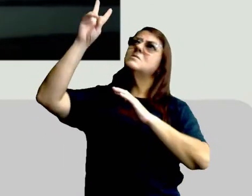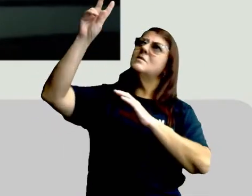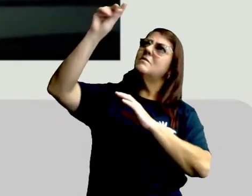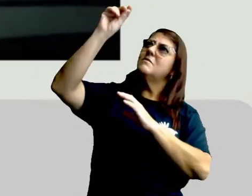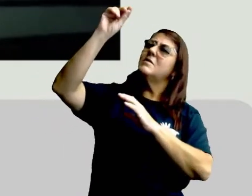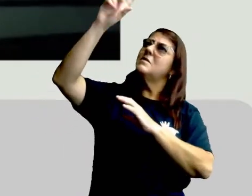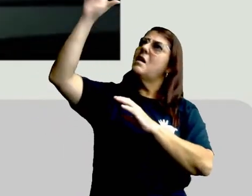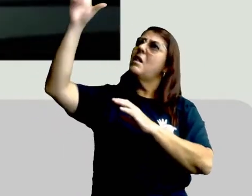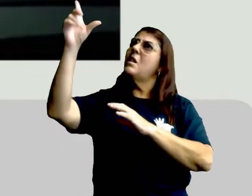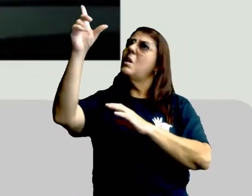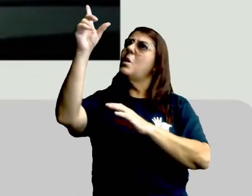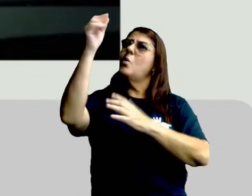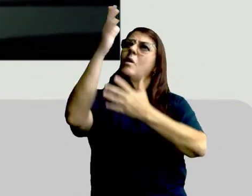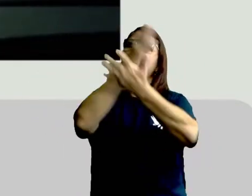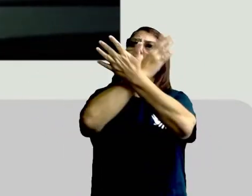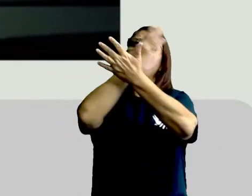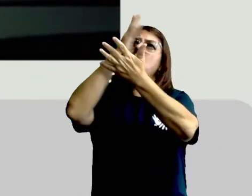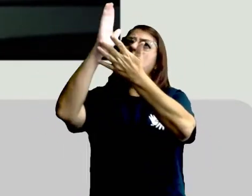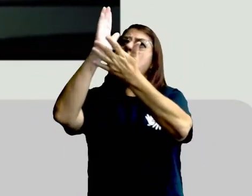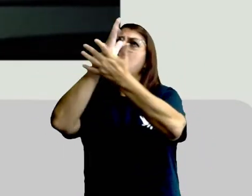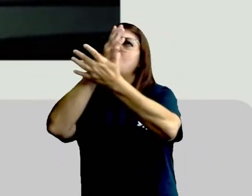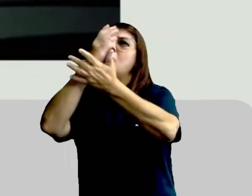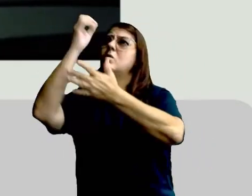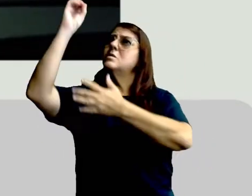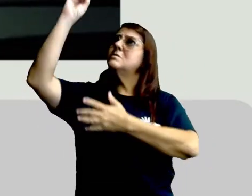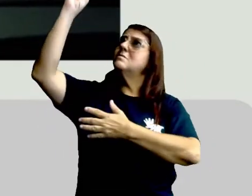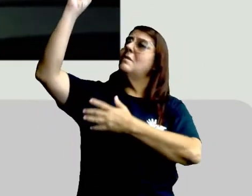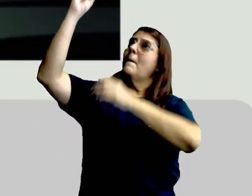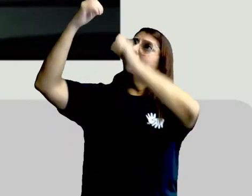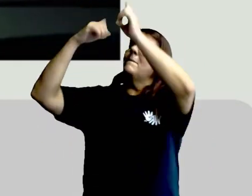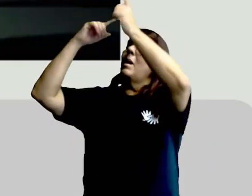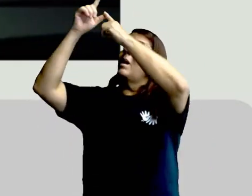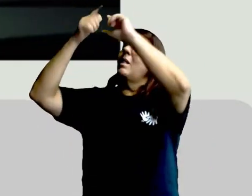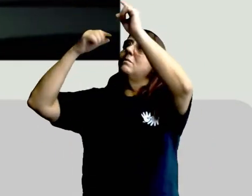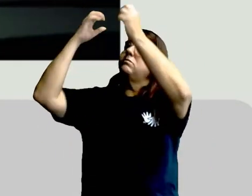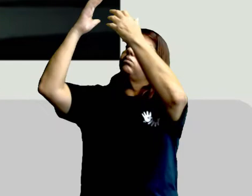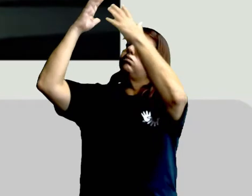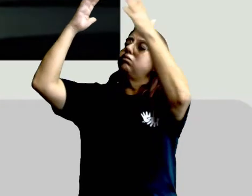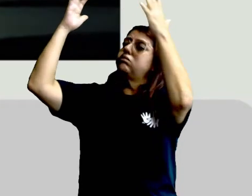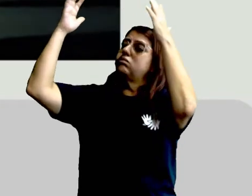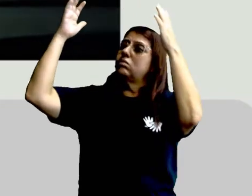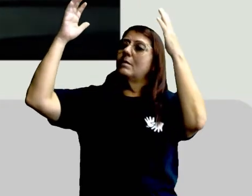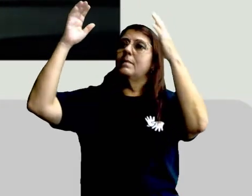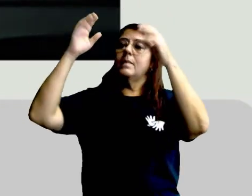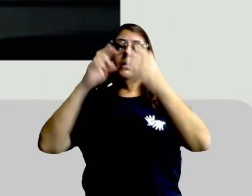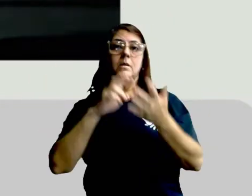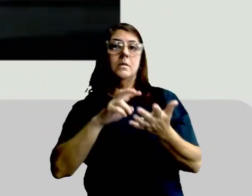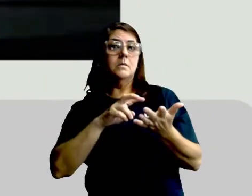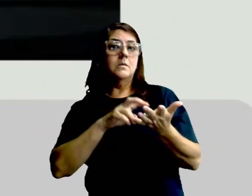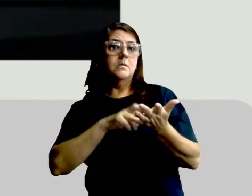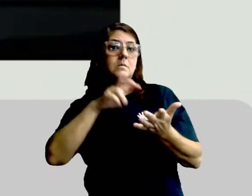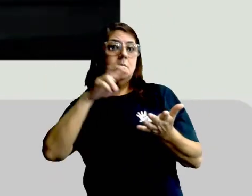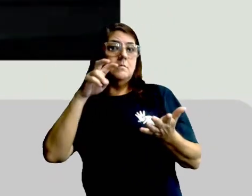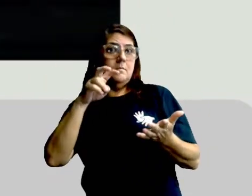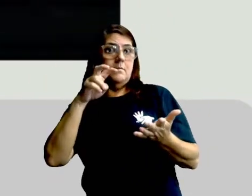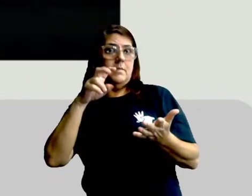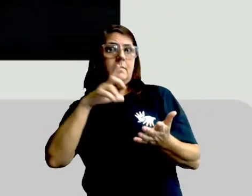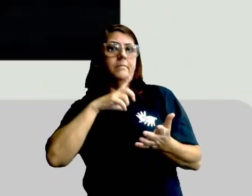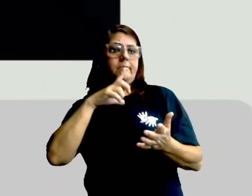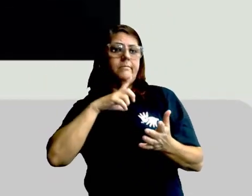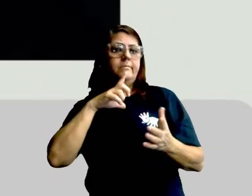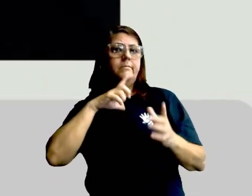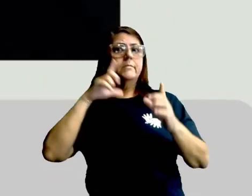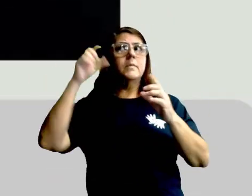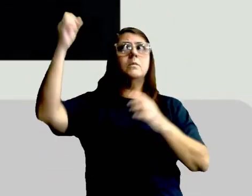e talvez algum planeta vizinho que esteja visível. Durante o período do dia, somos iluminados pela nossa estrela